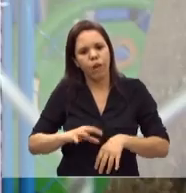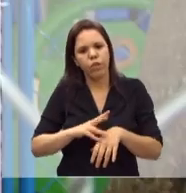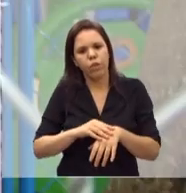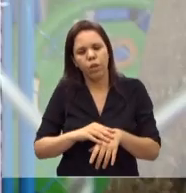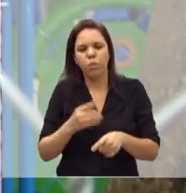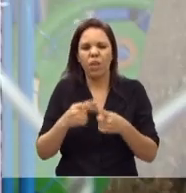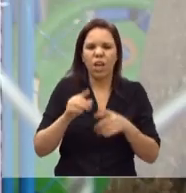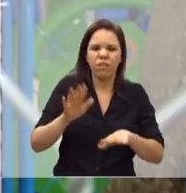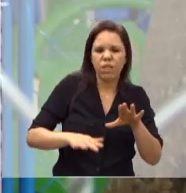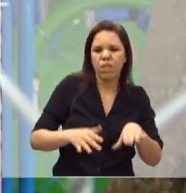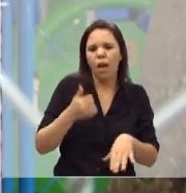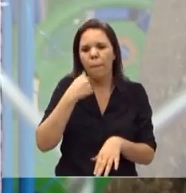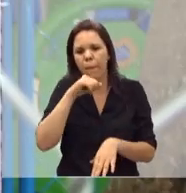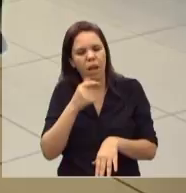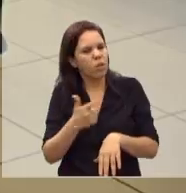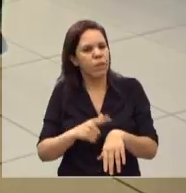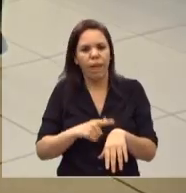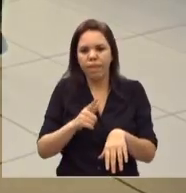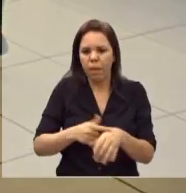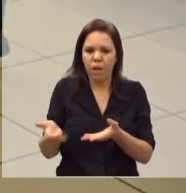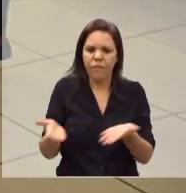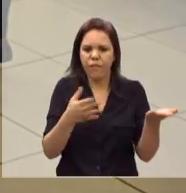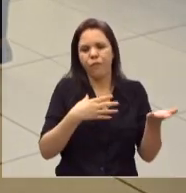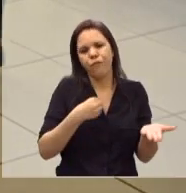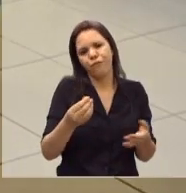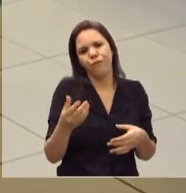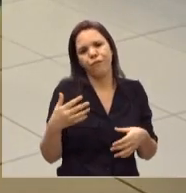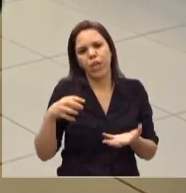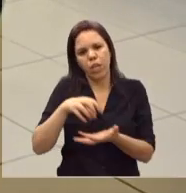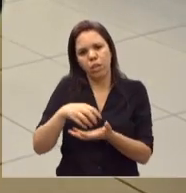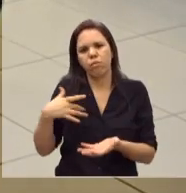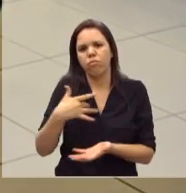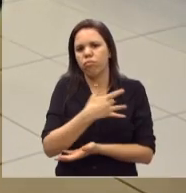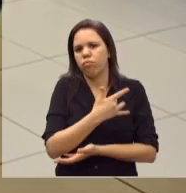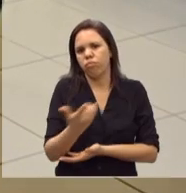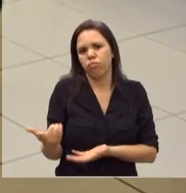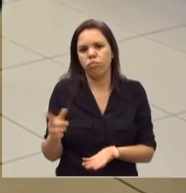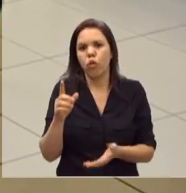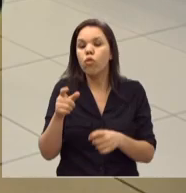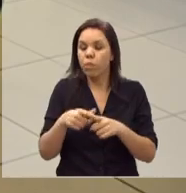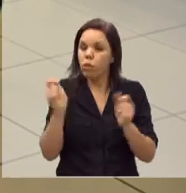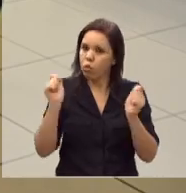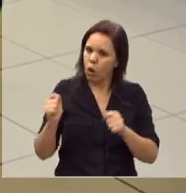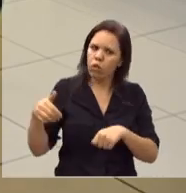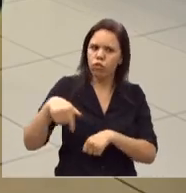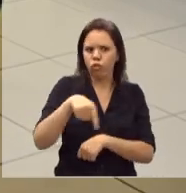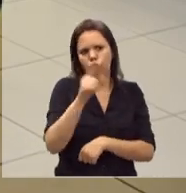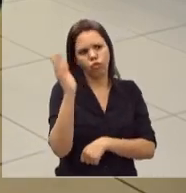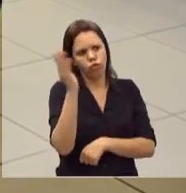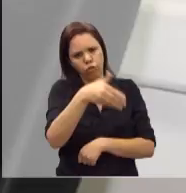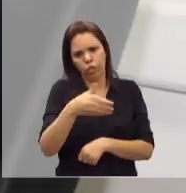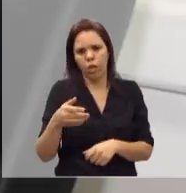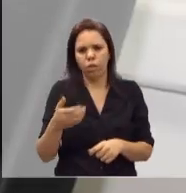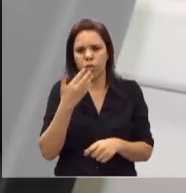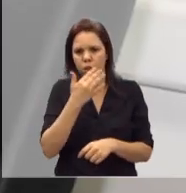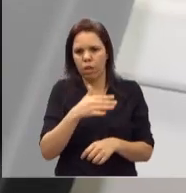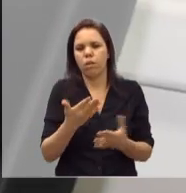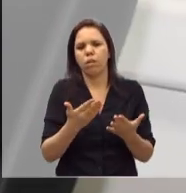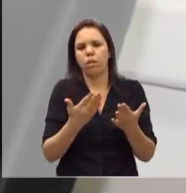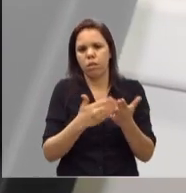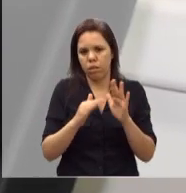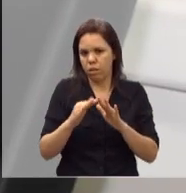levar aos postos de saúde, os médicos irem direto às creches, né, para os alunos serem atendidos lá. O